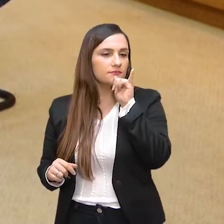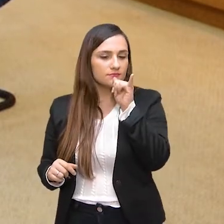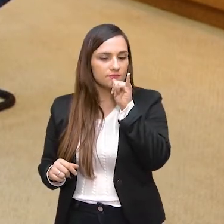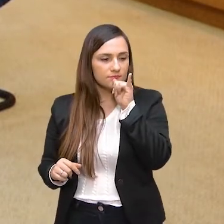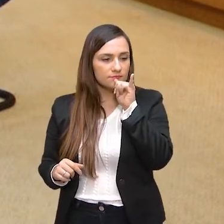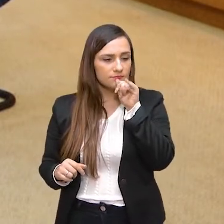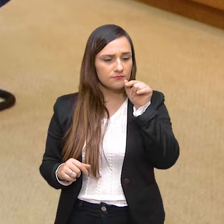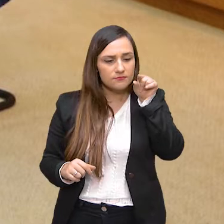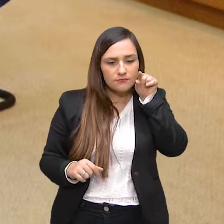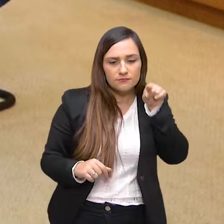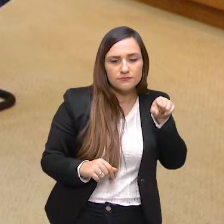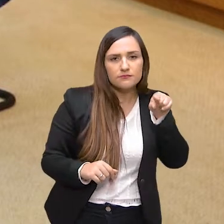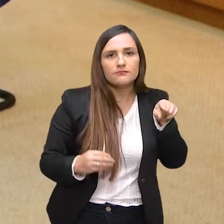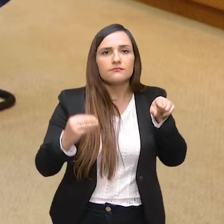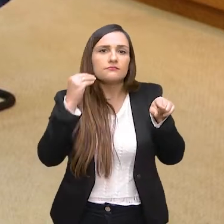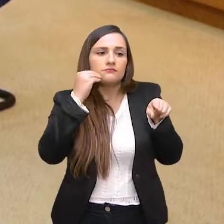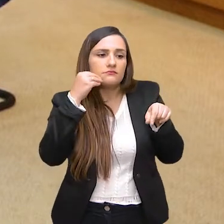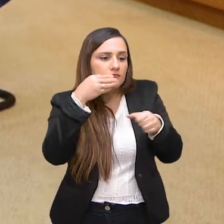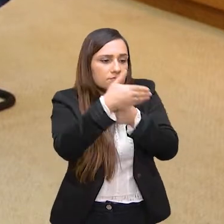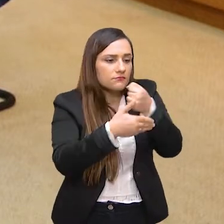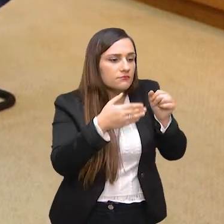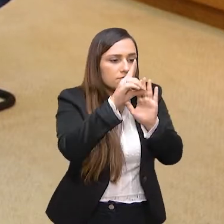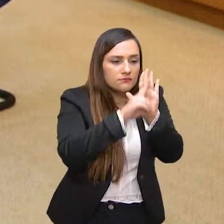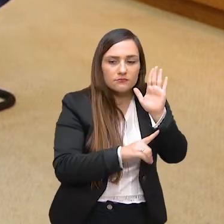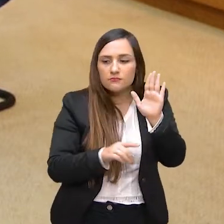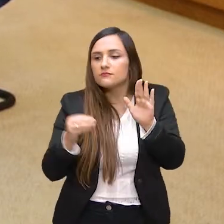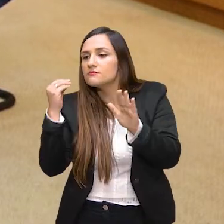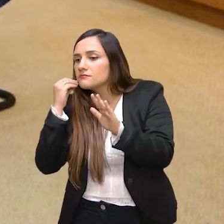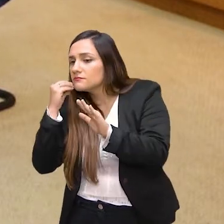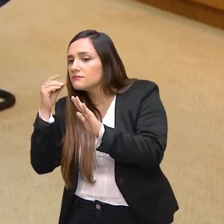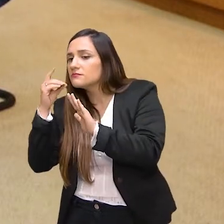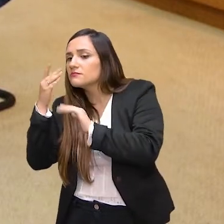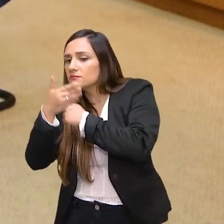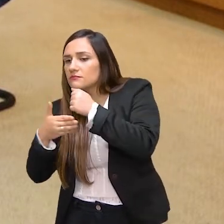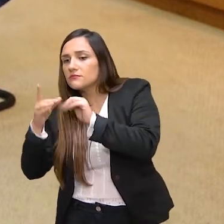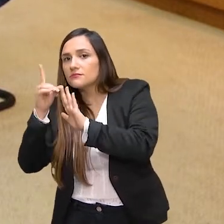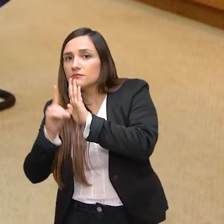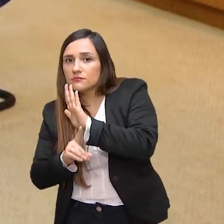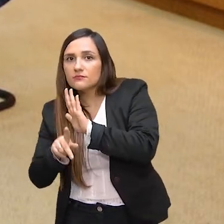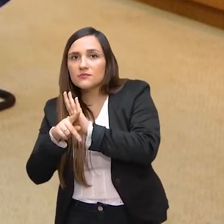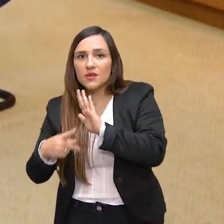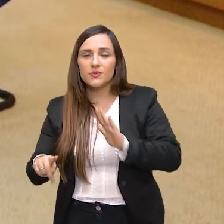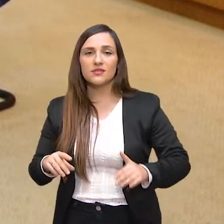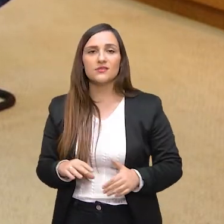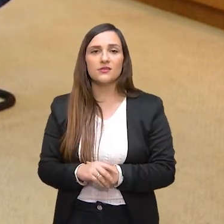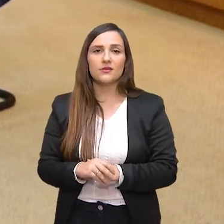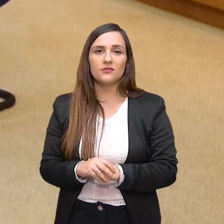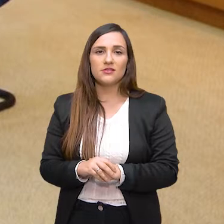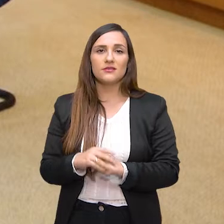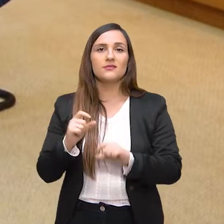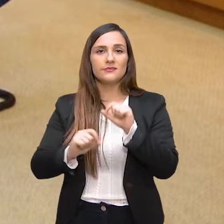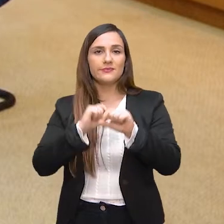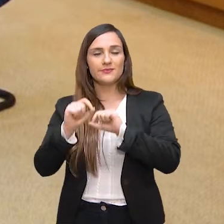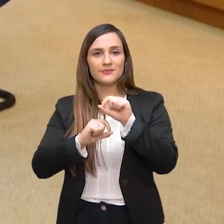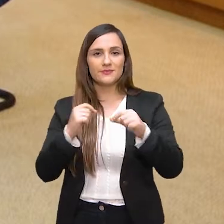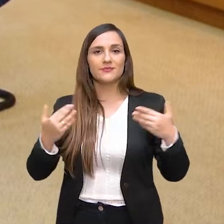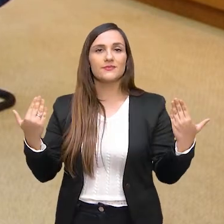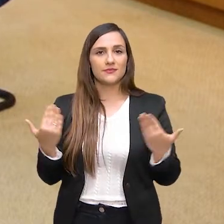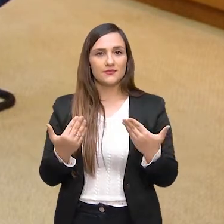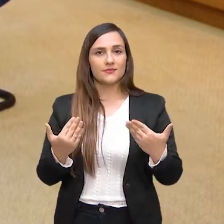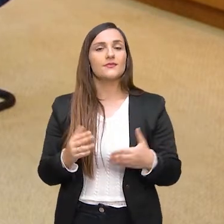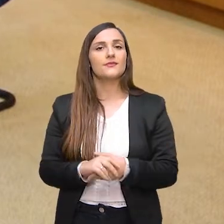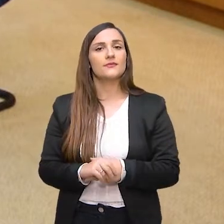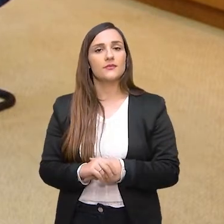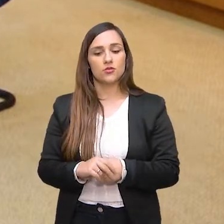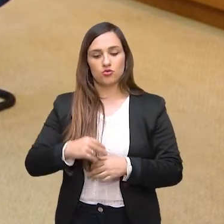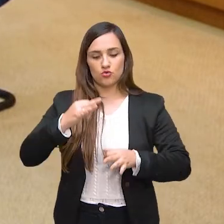aqueles que estão ali procurando defender os seus direitos de uma forma parcial. Enquanto o juiz tem o dever